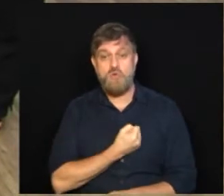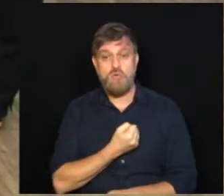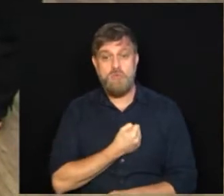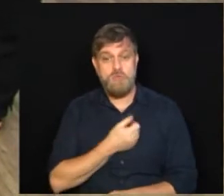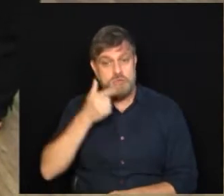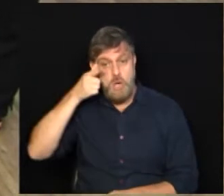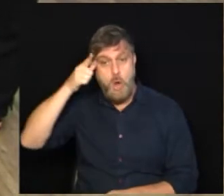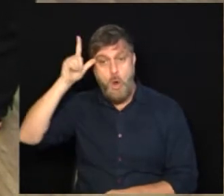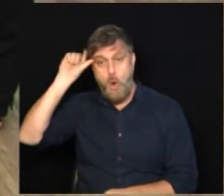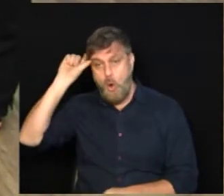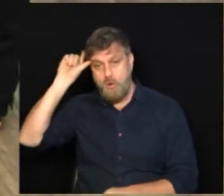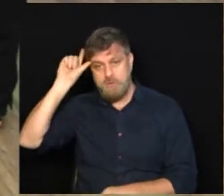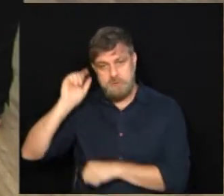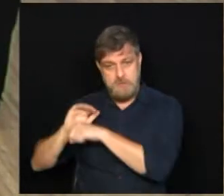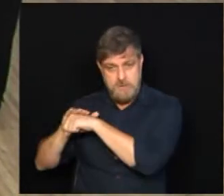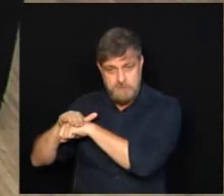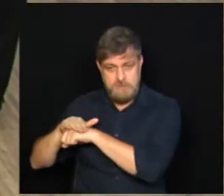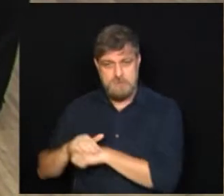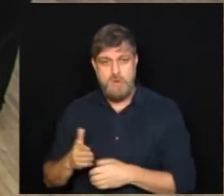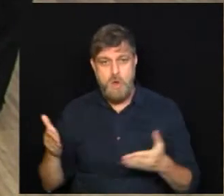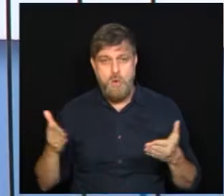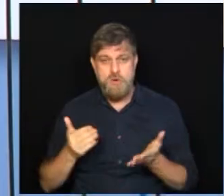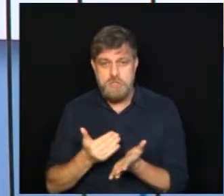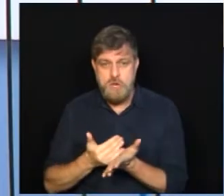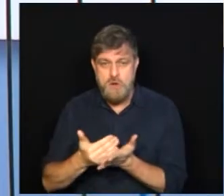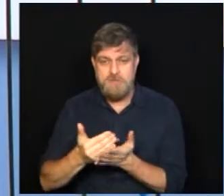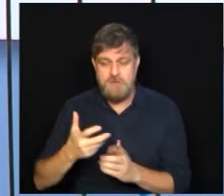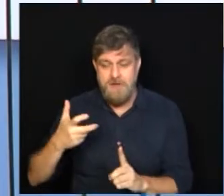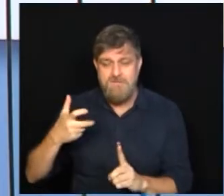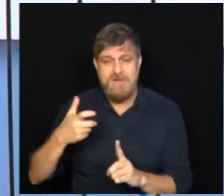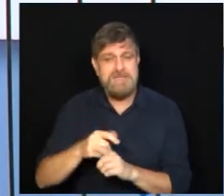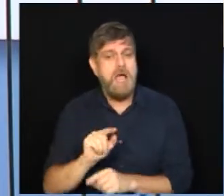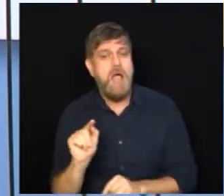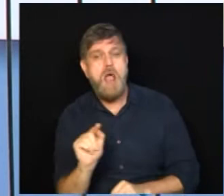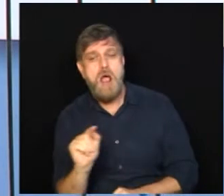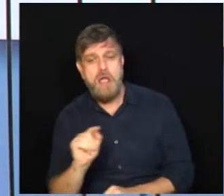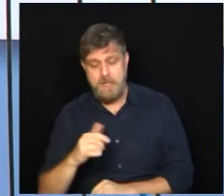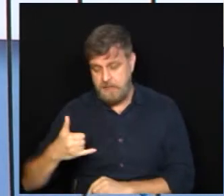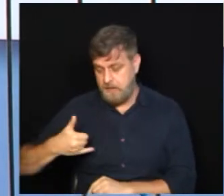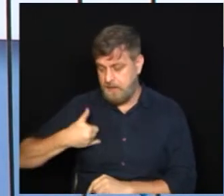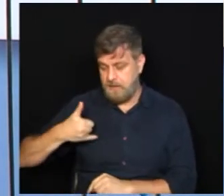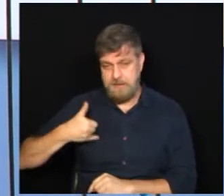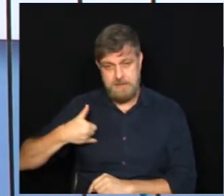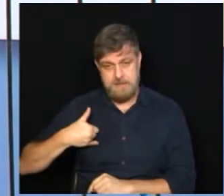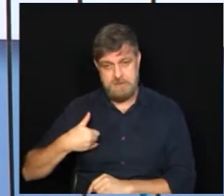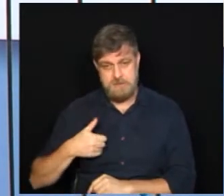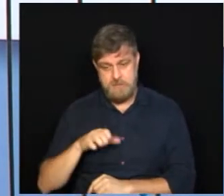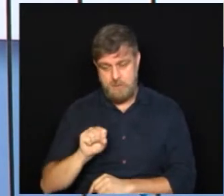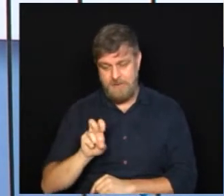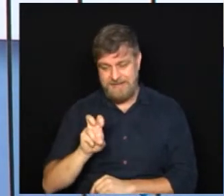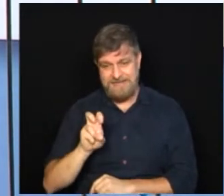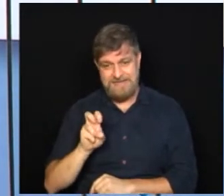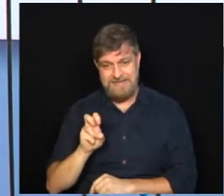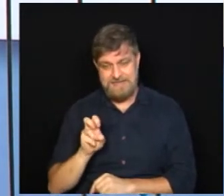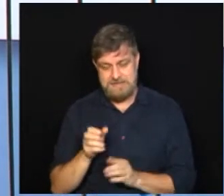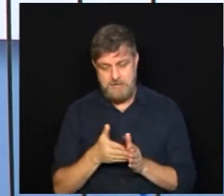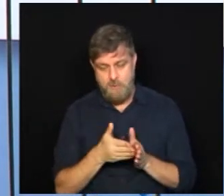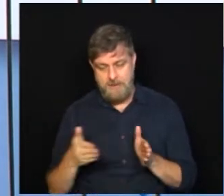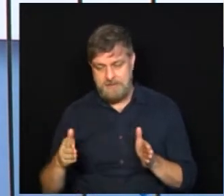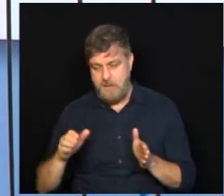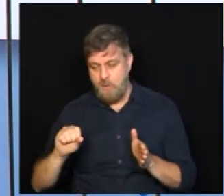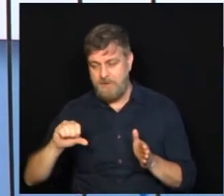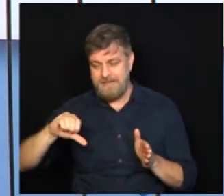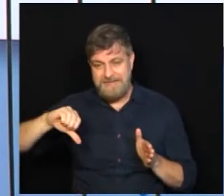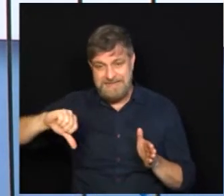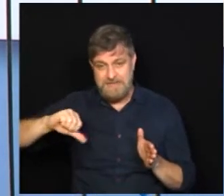7h14. Lembrando que começou hoje, então, a vacinação dos idosos com idade entre 85 e 89